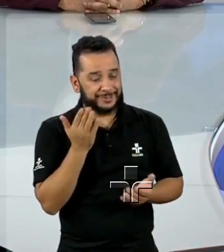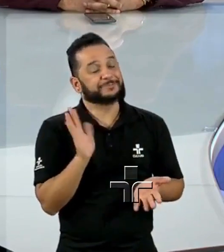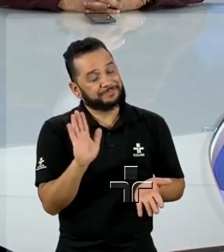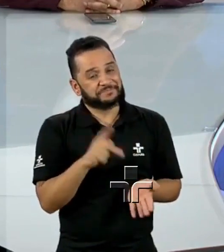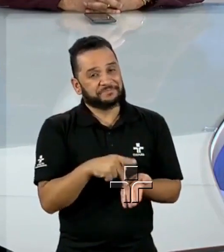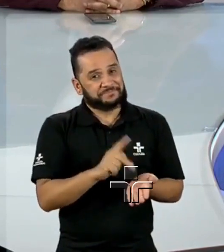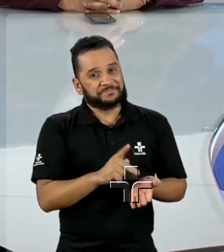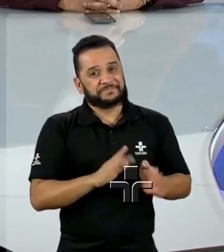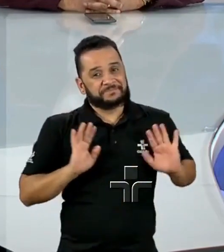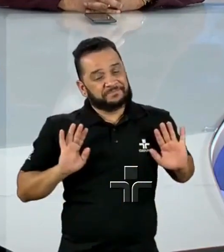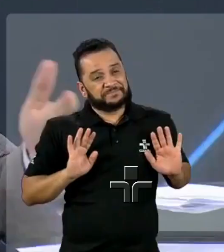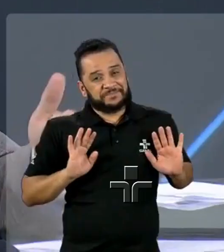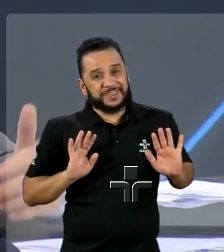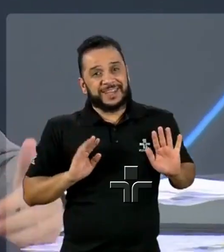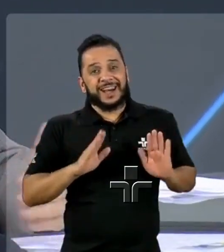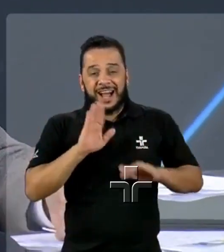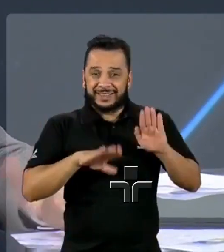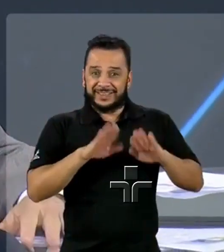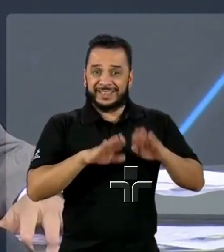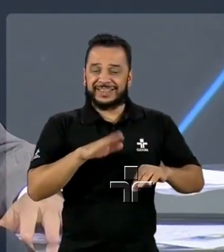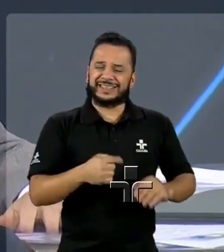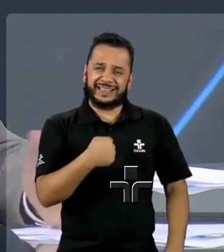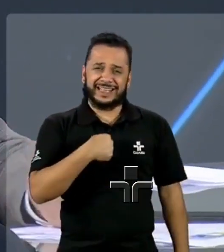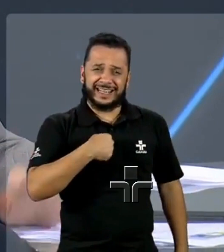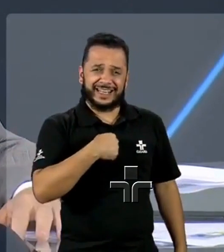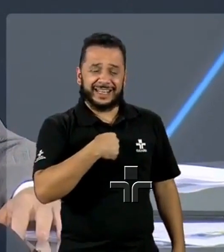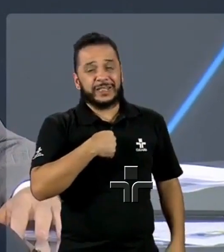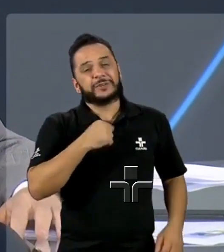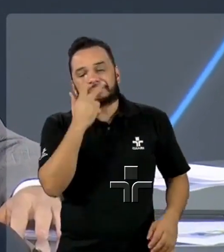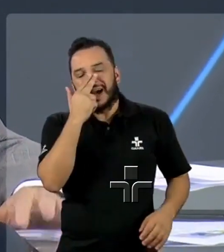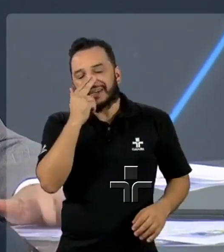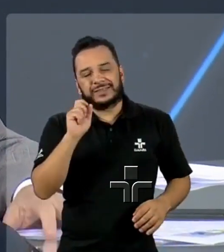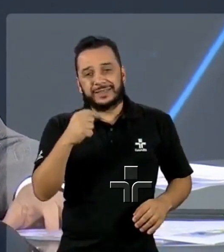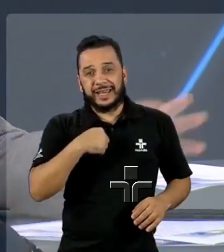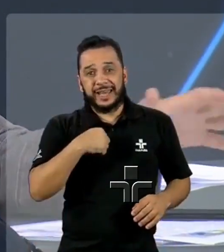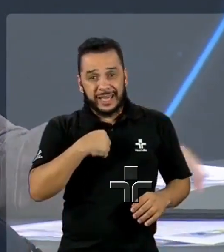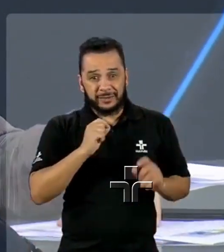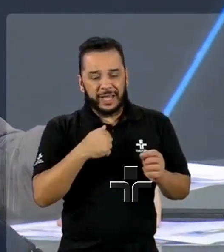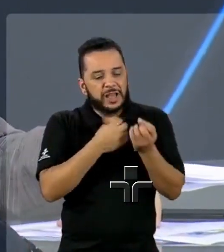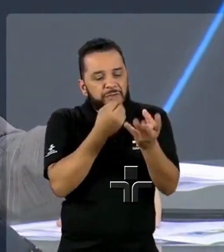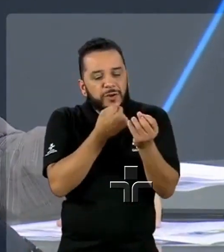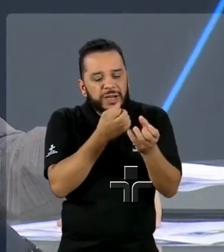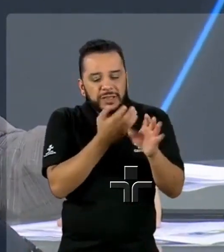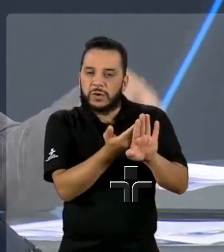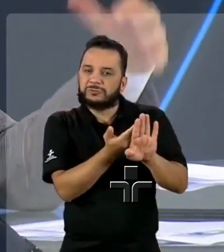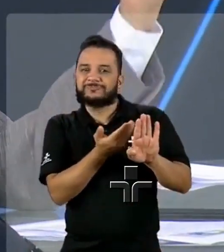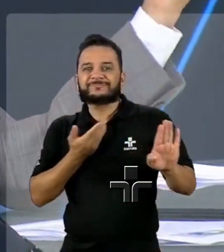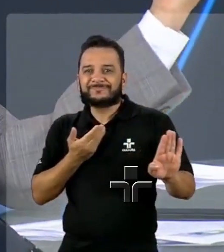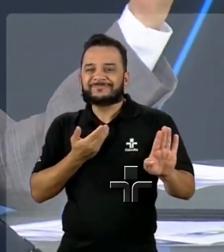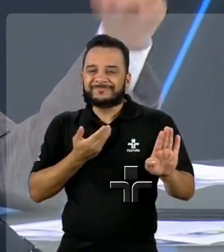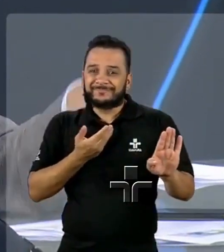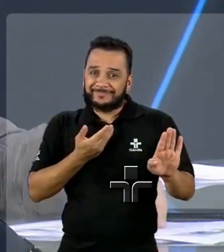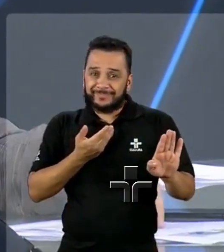você está distante, né, do mundo. Então, eu concordo com essa... Eu não